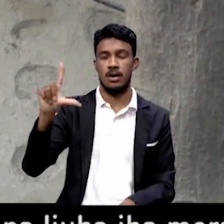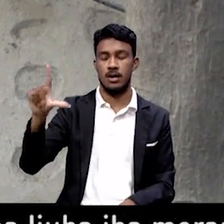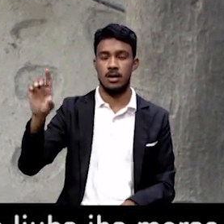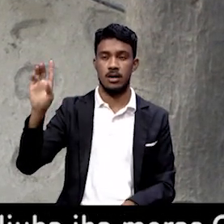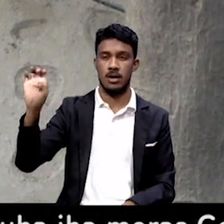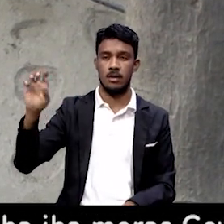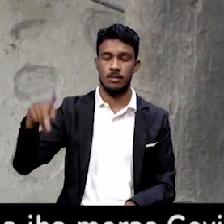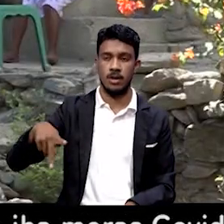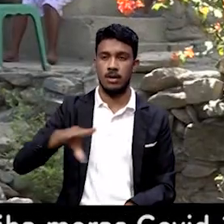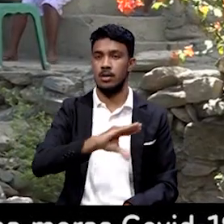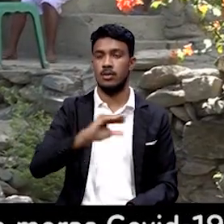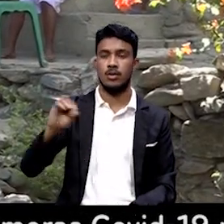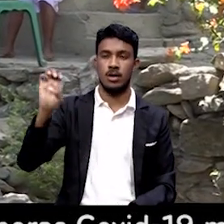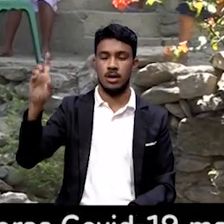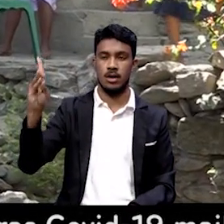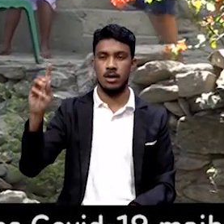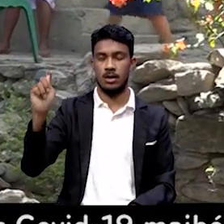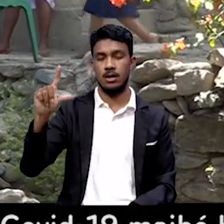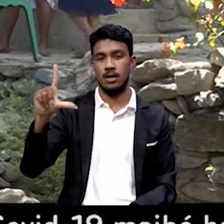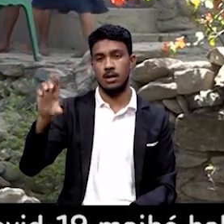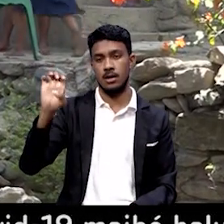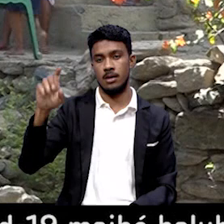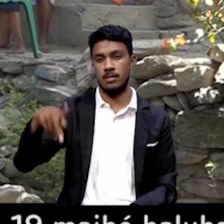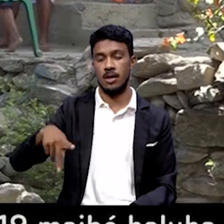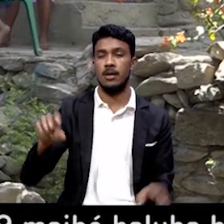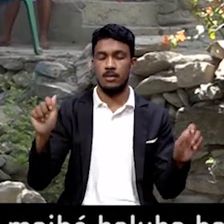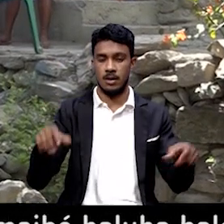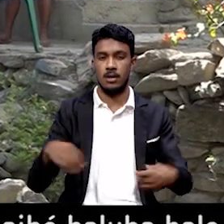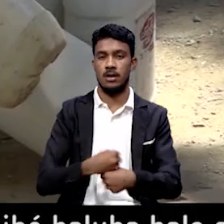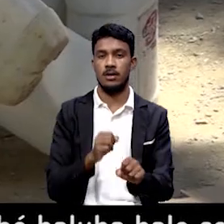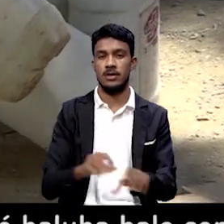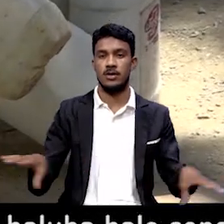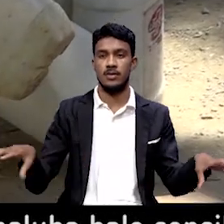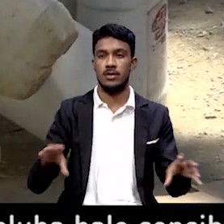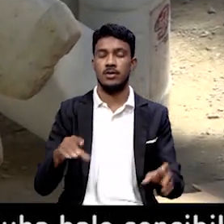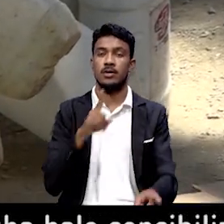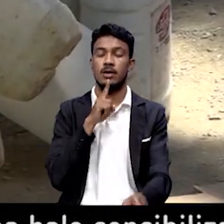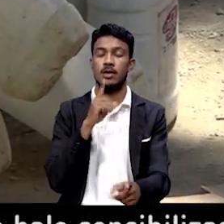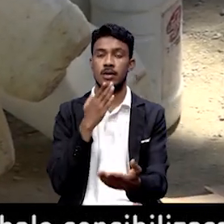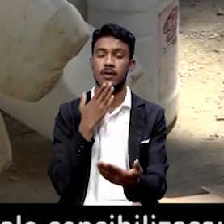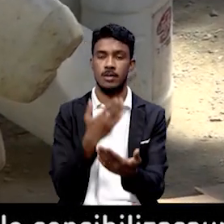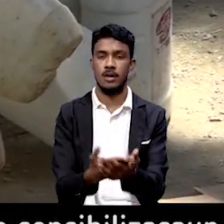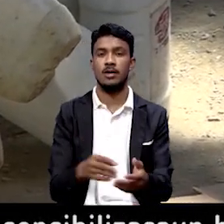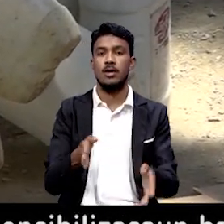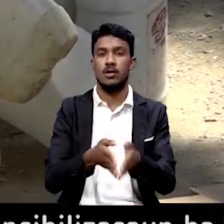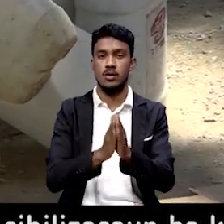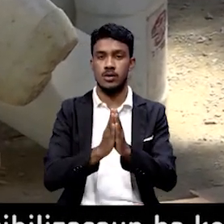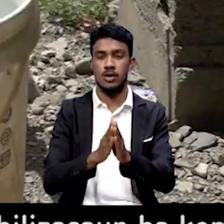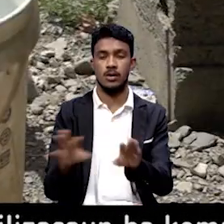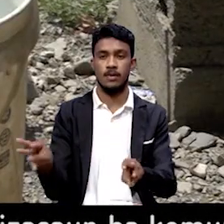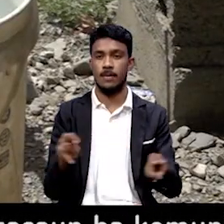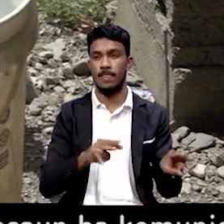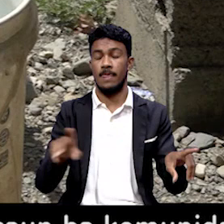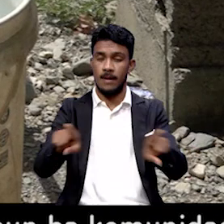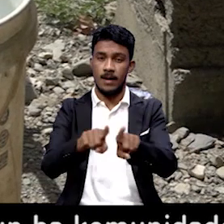EDTLEP, bele serviço, no halo monitorização nebe diak, no uso atu halo transparência